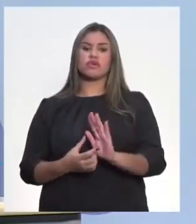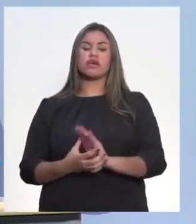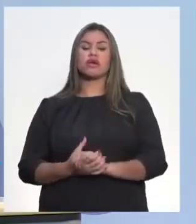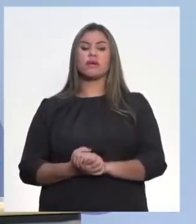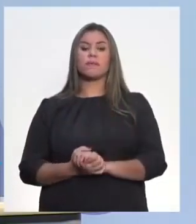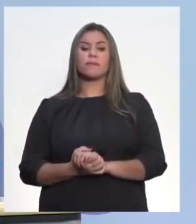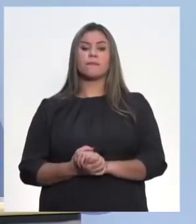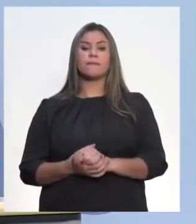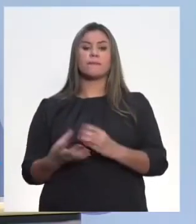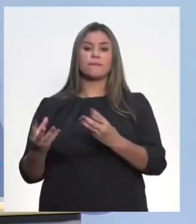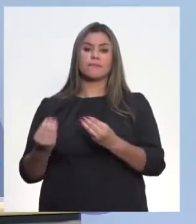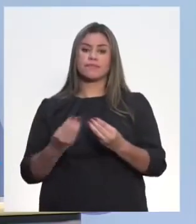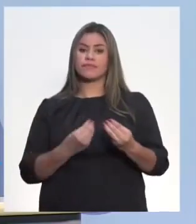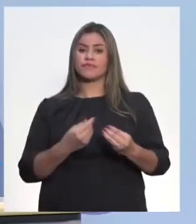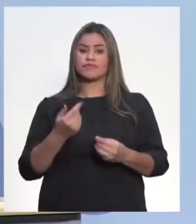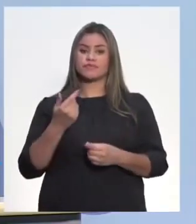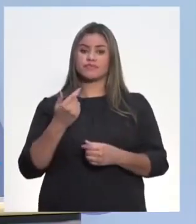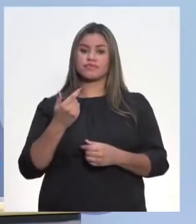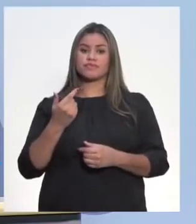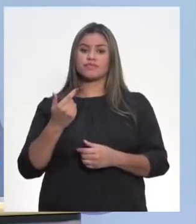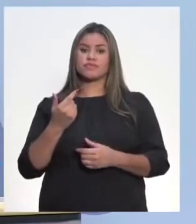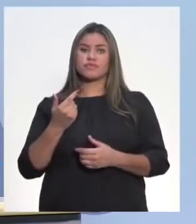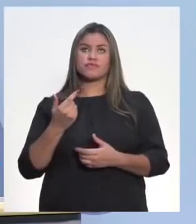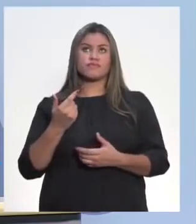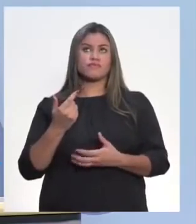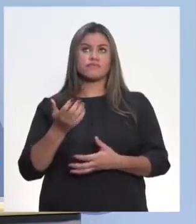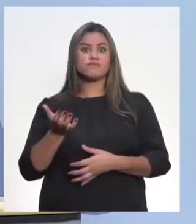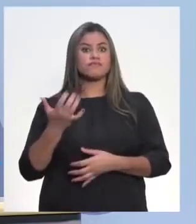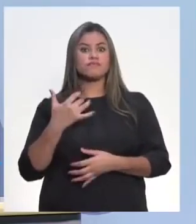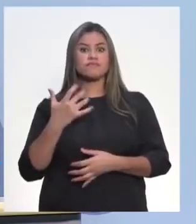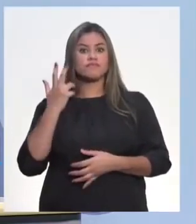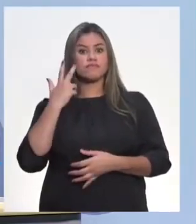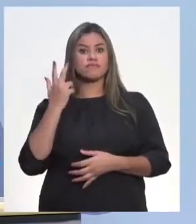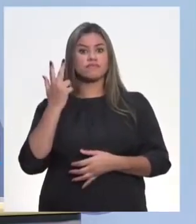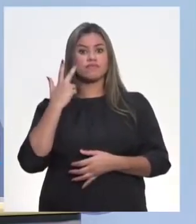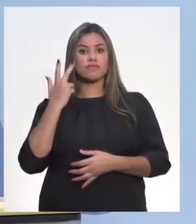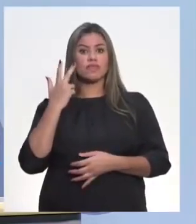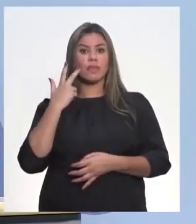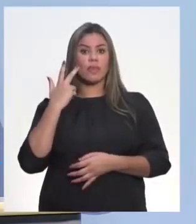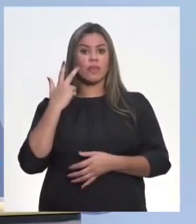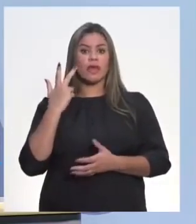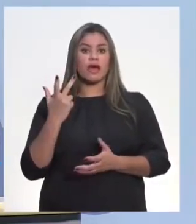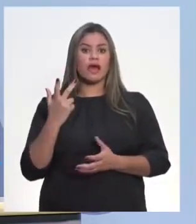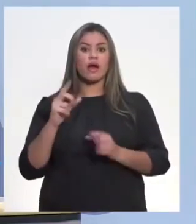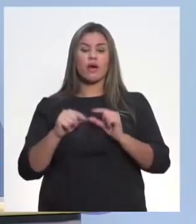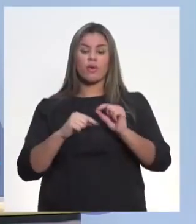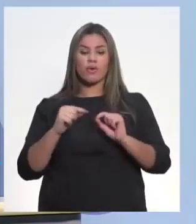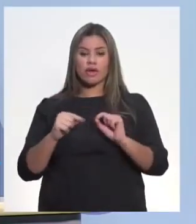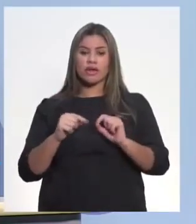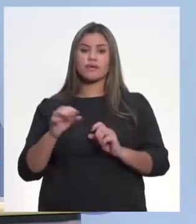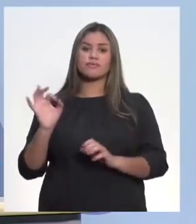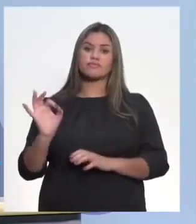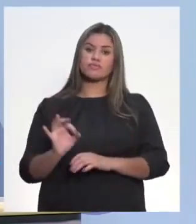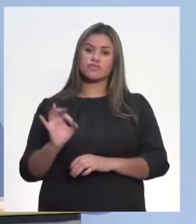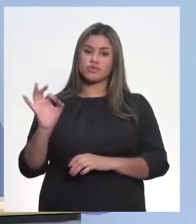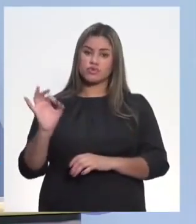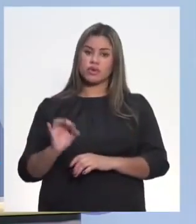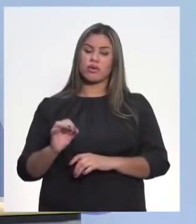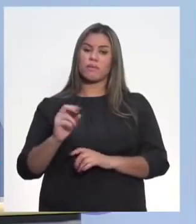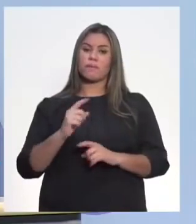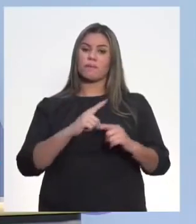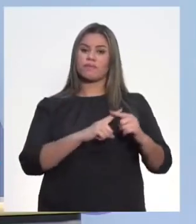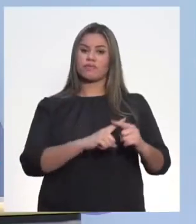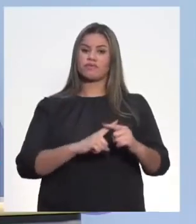fórmula, muitos foram instintivamente, digamos assim, né? Nosso instinto é pegar essa porcentagem,